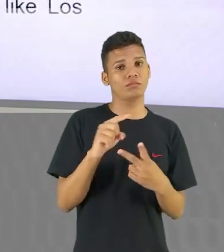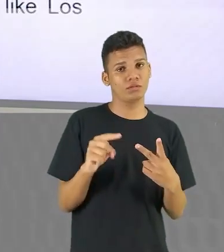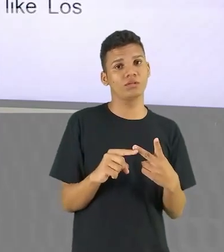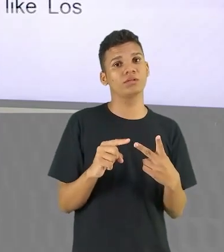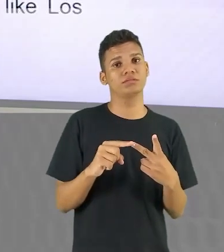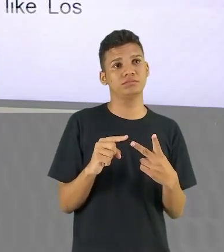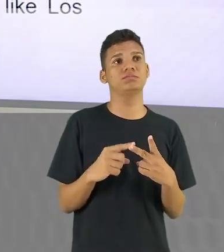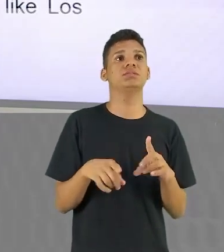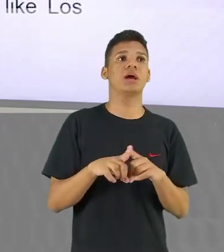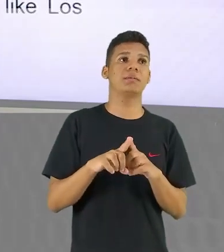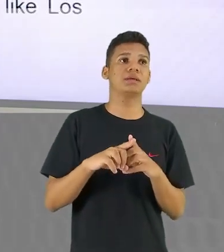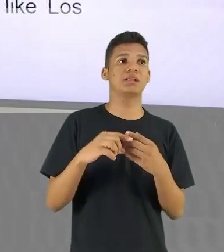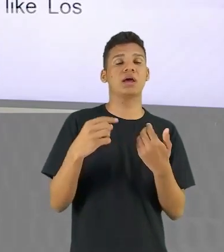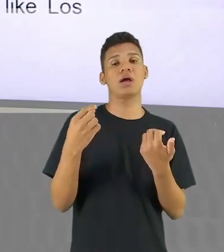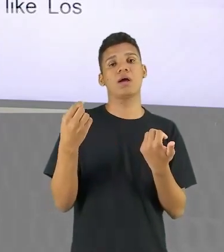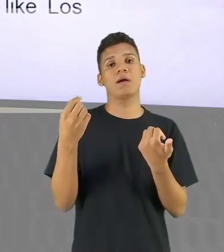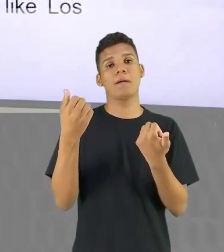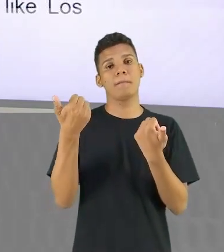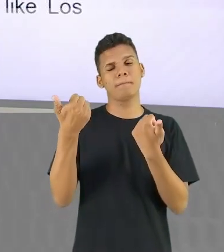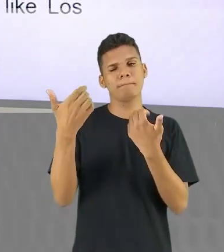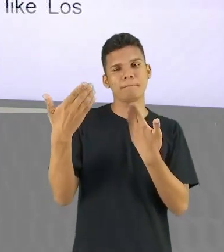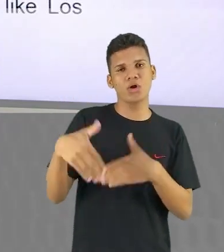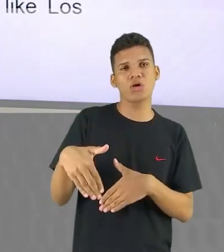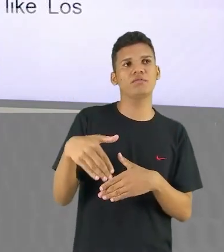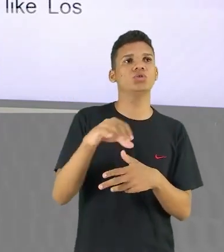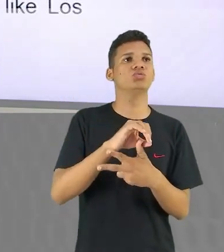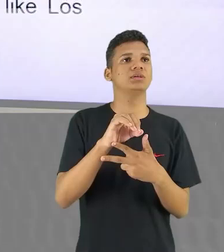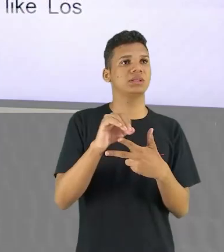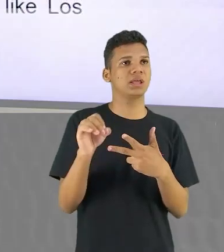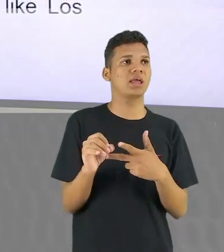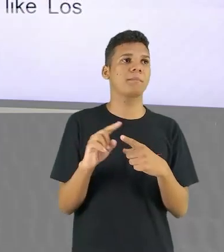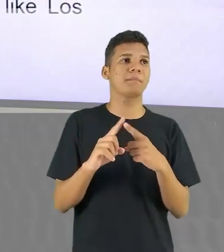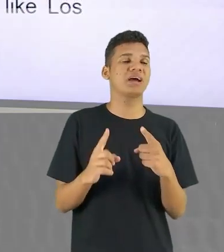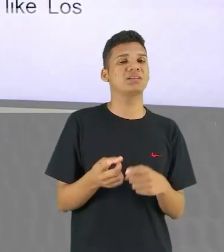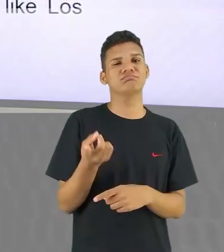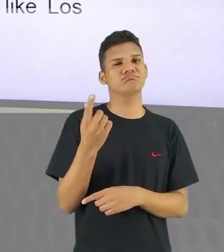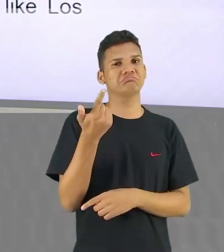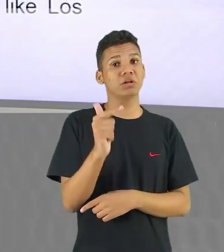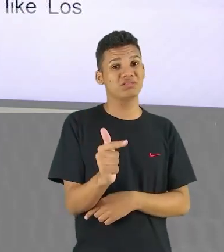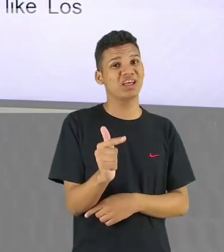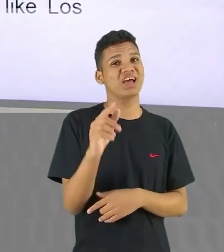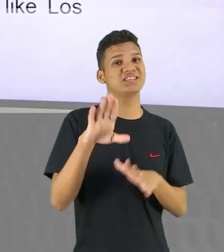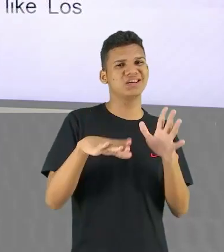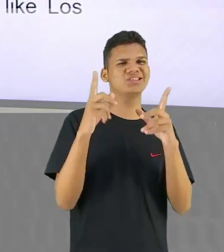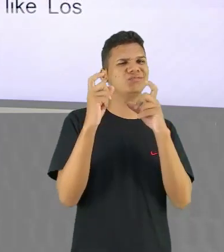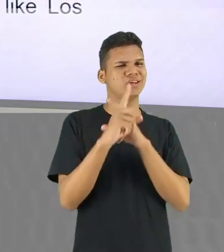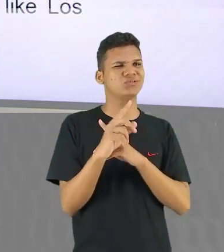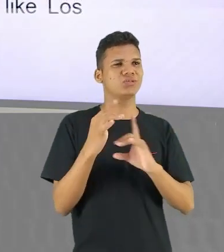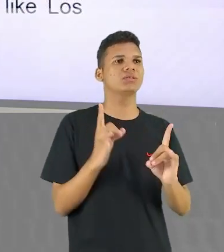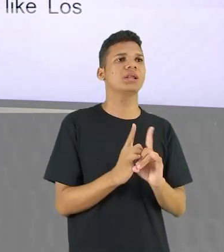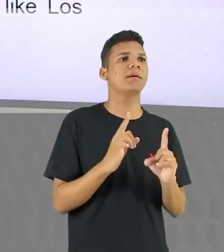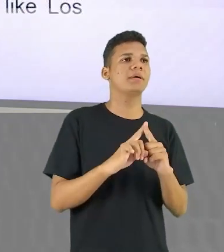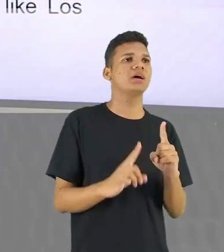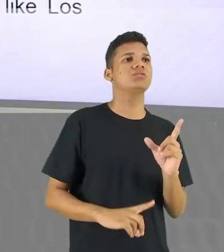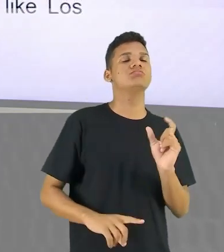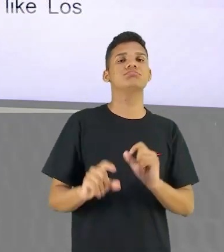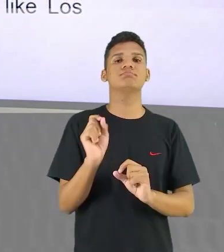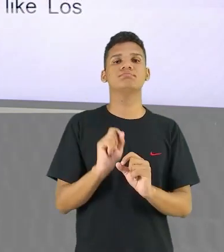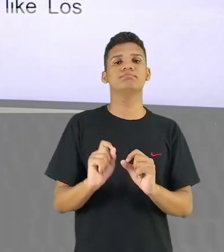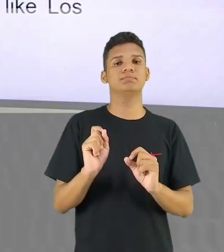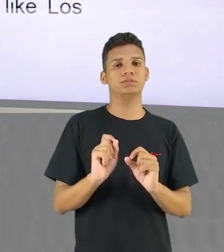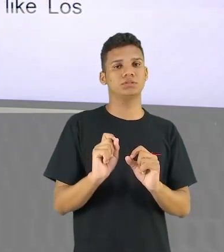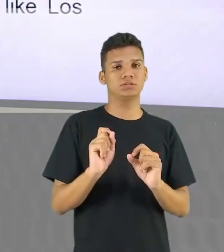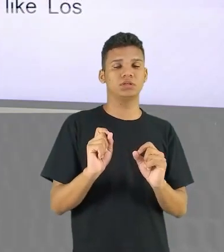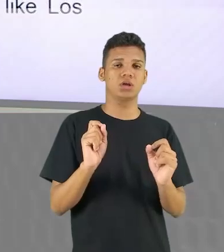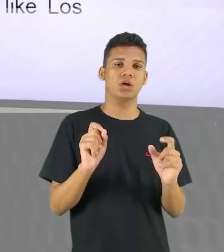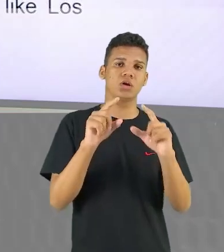também caiu na prova do Enem, mas é um gênero textual que não é muito frequente, é o roteiro. O que é o roteiro? É